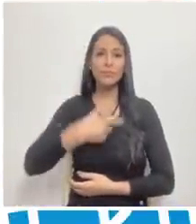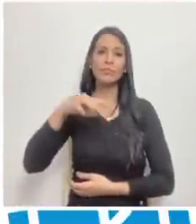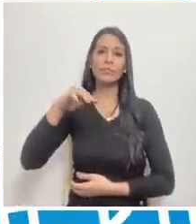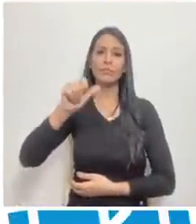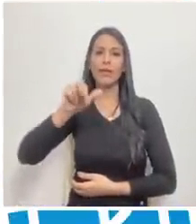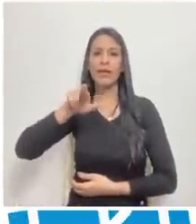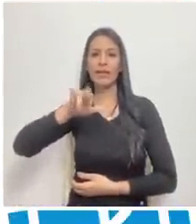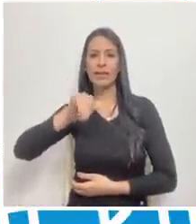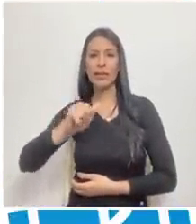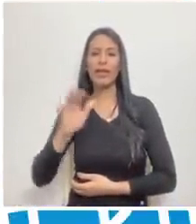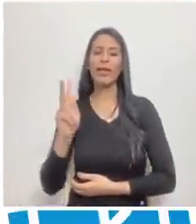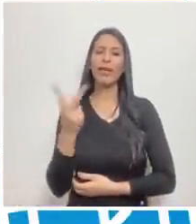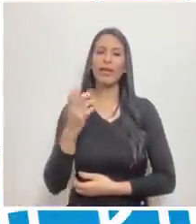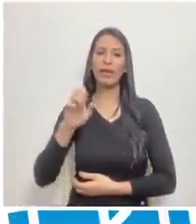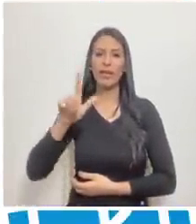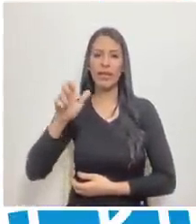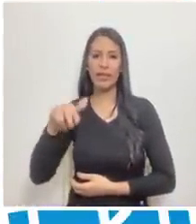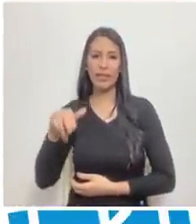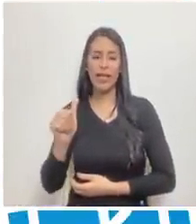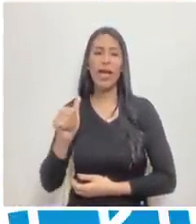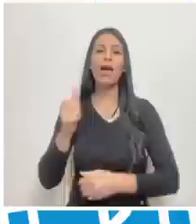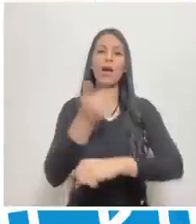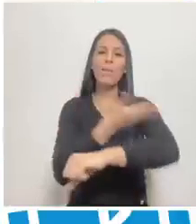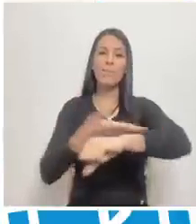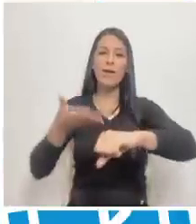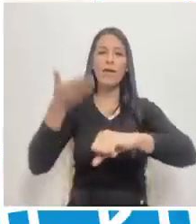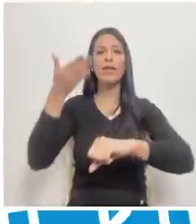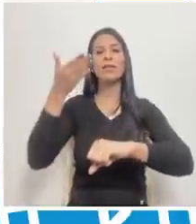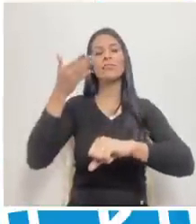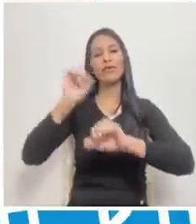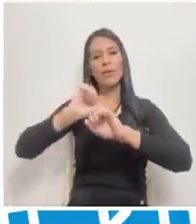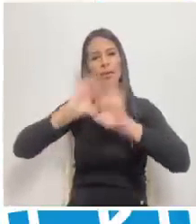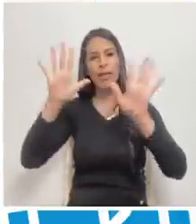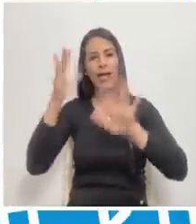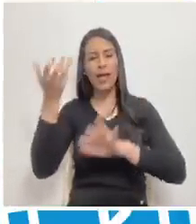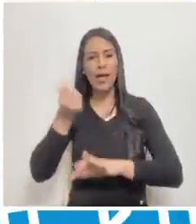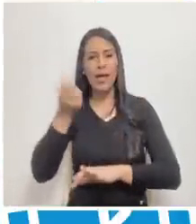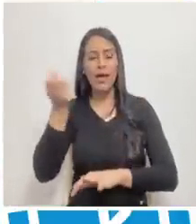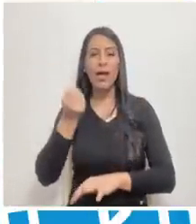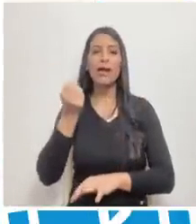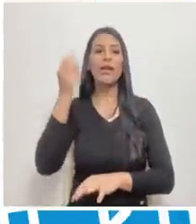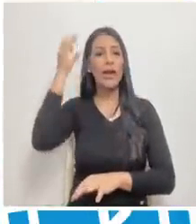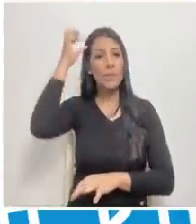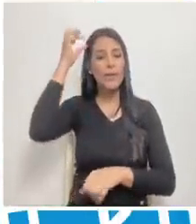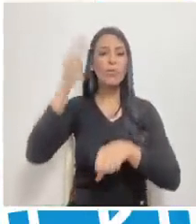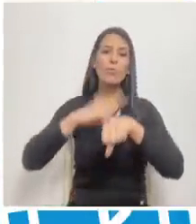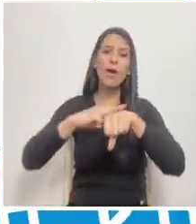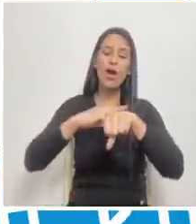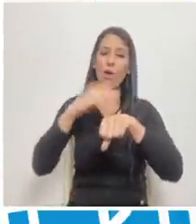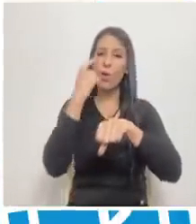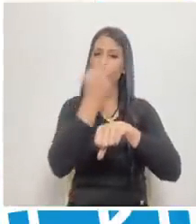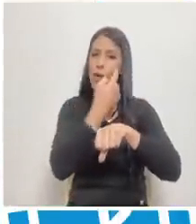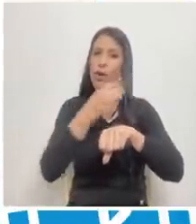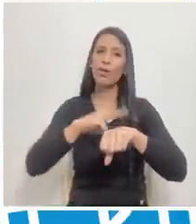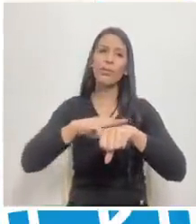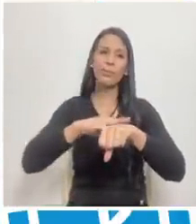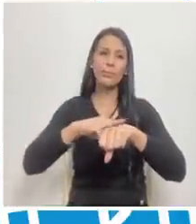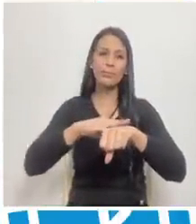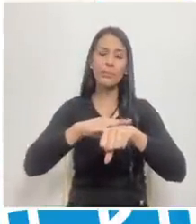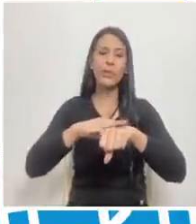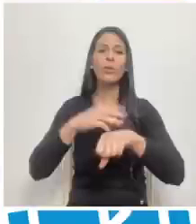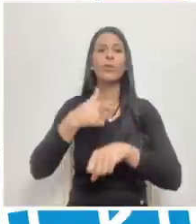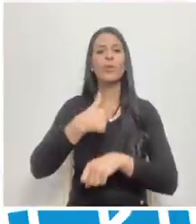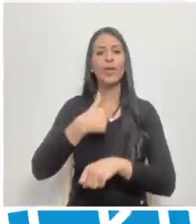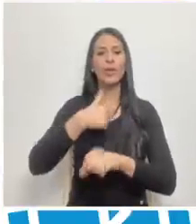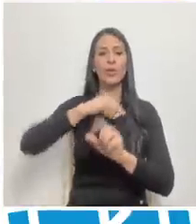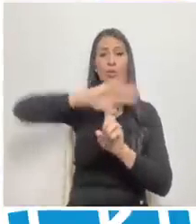pele clara, cabelo castanho, olhos castanhos, né? Tenho no meu fundo